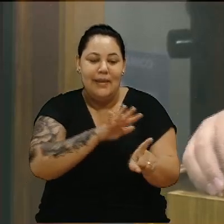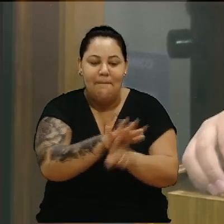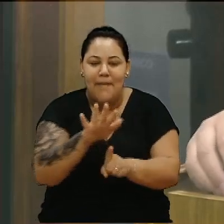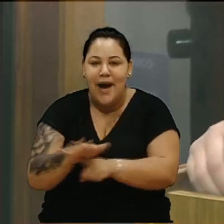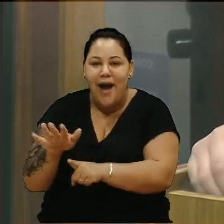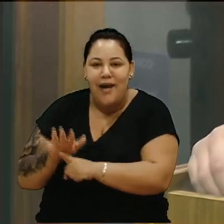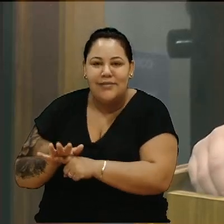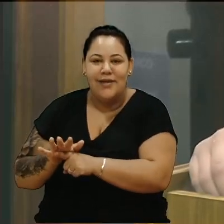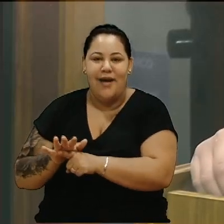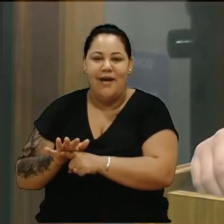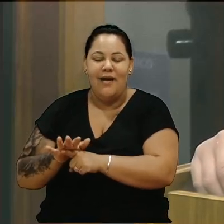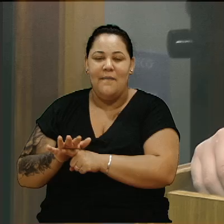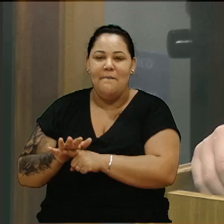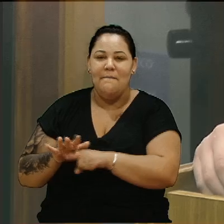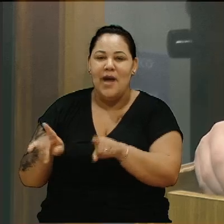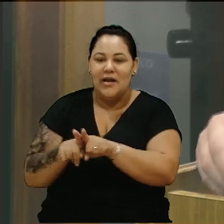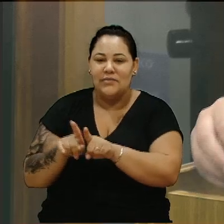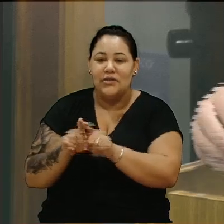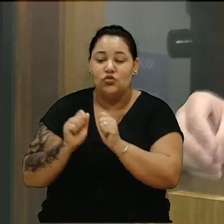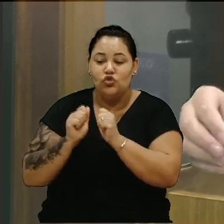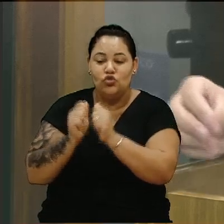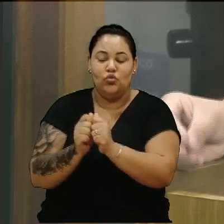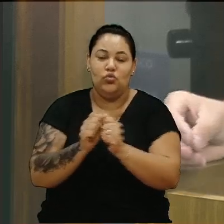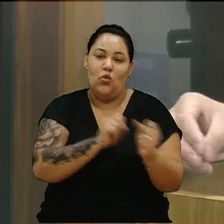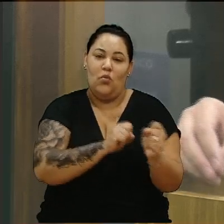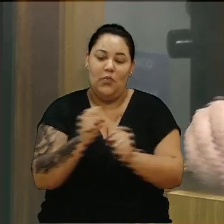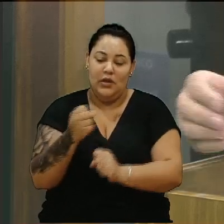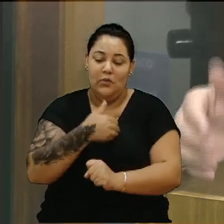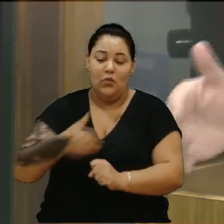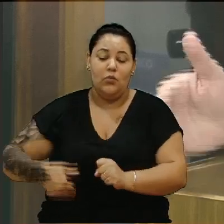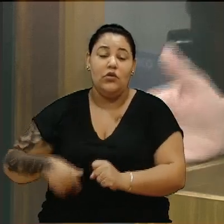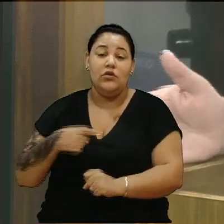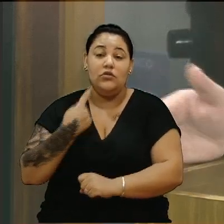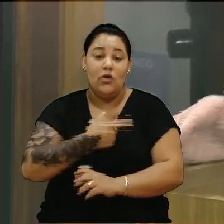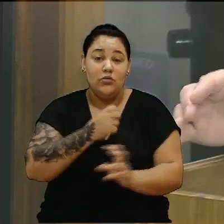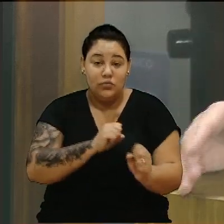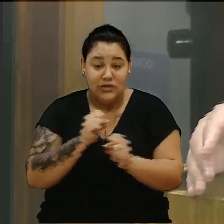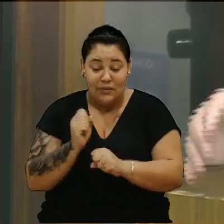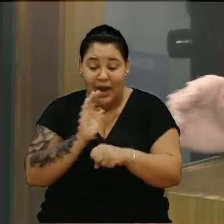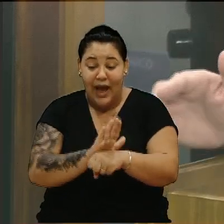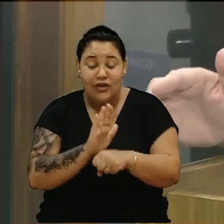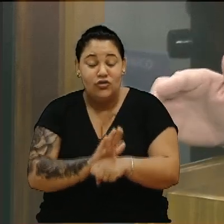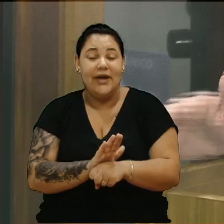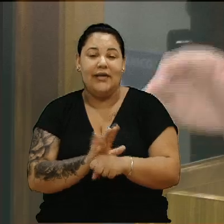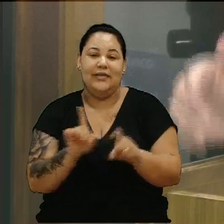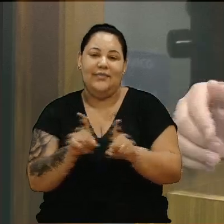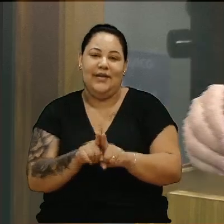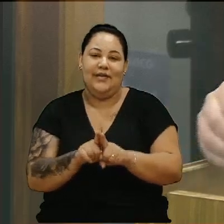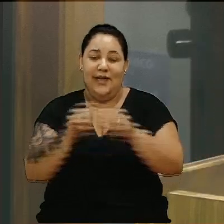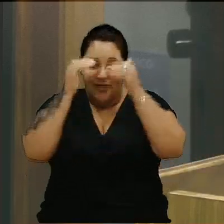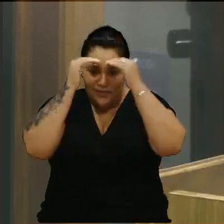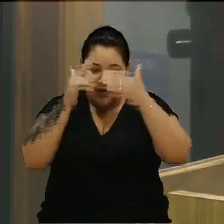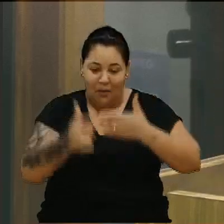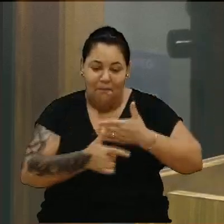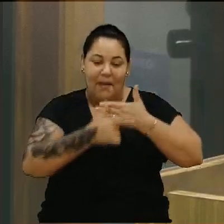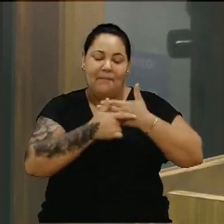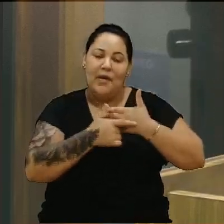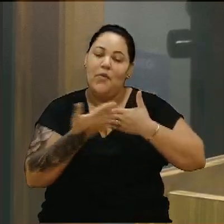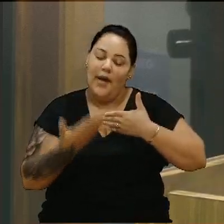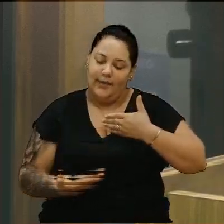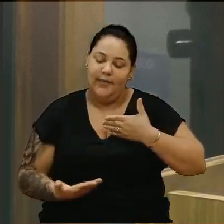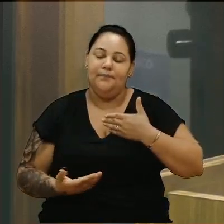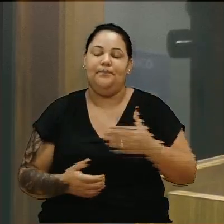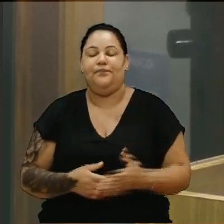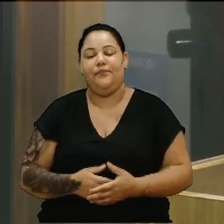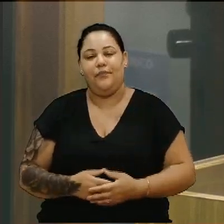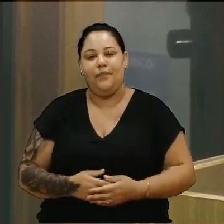essa interlocução com o poder público, para que nós possamos ajudar e cumprir, de fato, o papel que nos colocou e nos trouxe até a esta